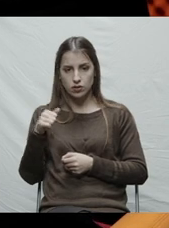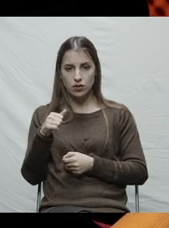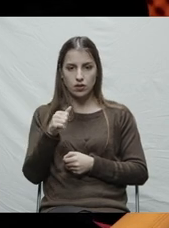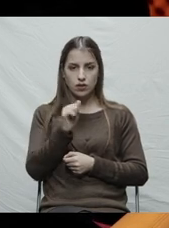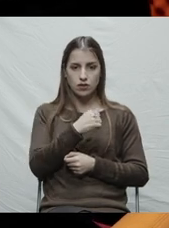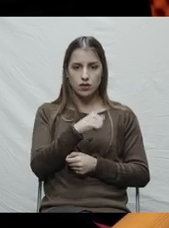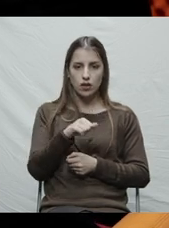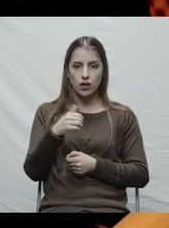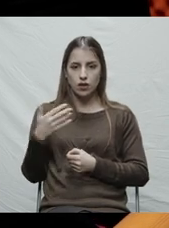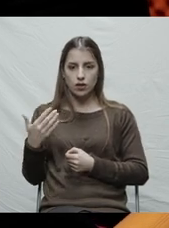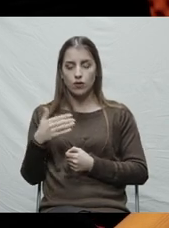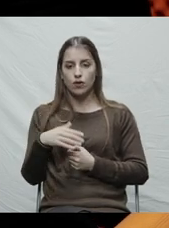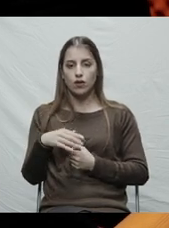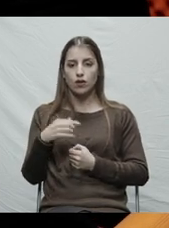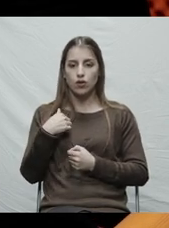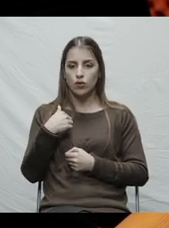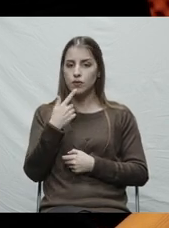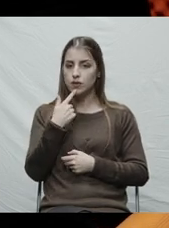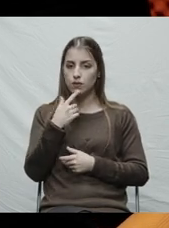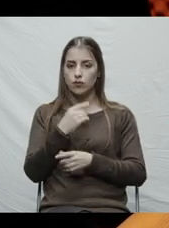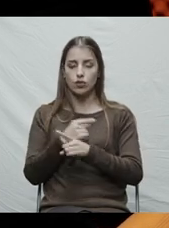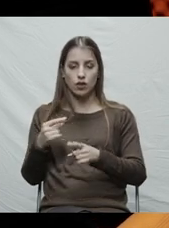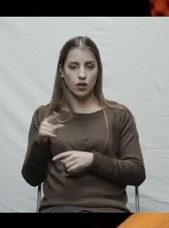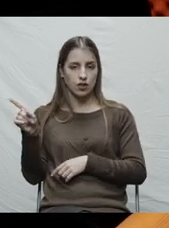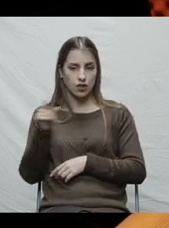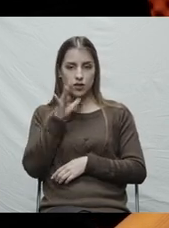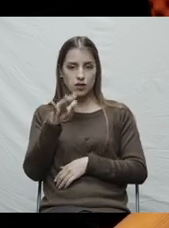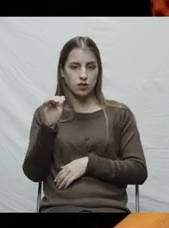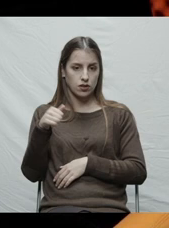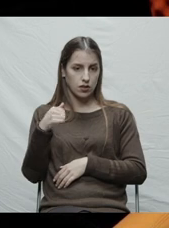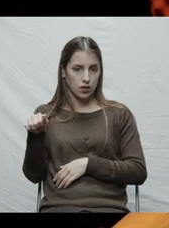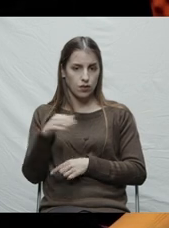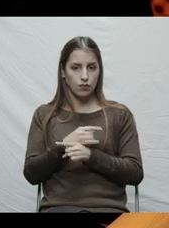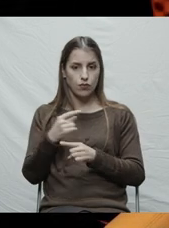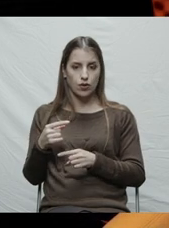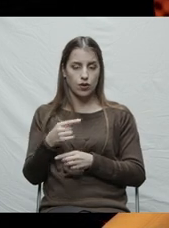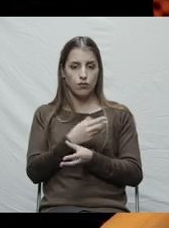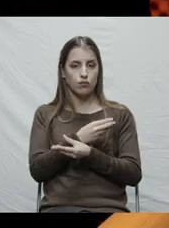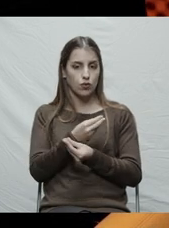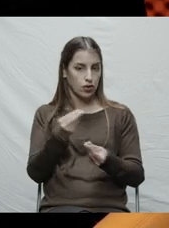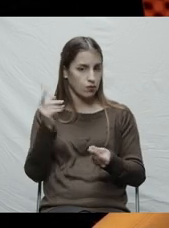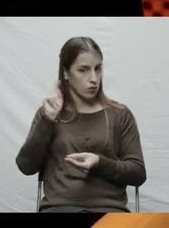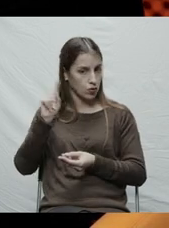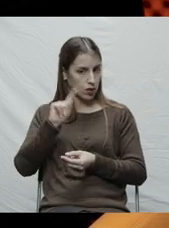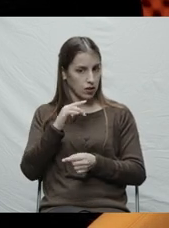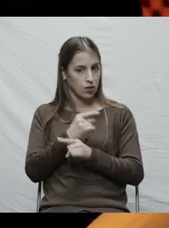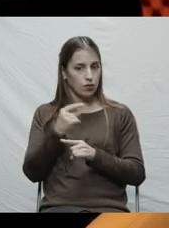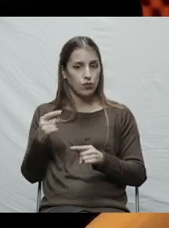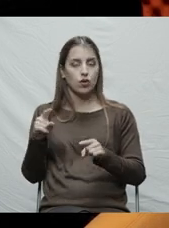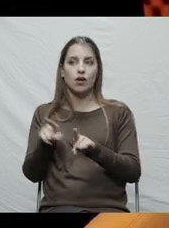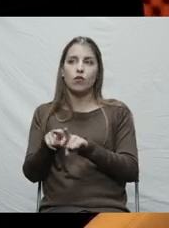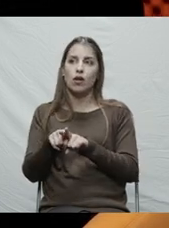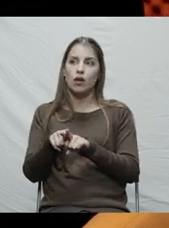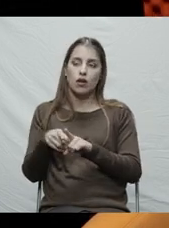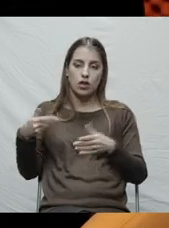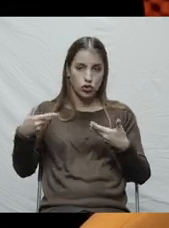Sim e não. Sim e não, ou seja, eu percebo porque é que o Hugo diz sim e não. São importantes porque há uma espécie de ressonância,